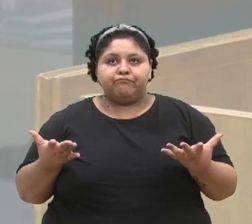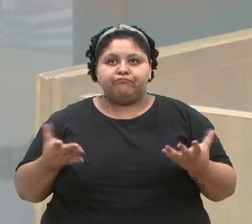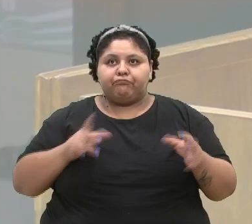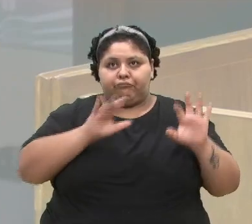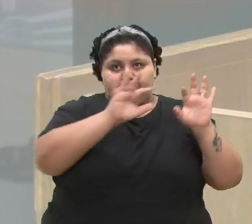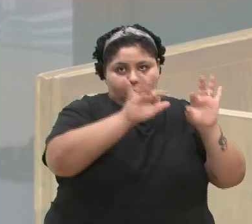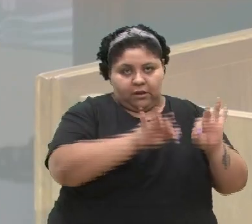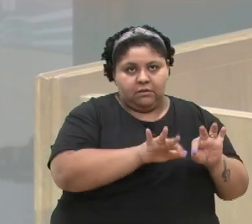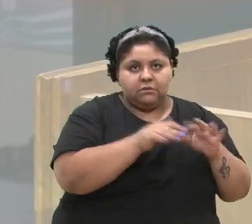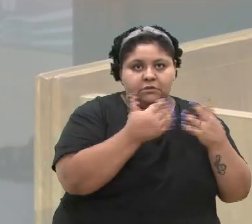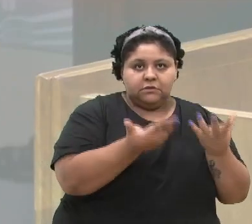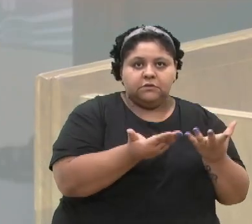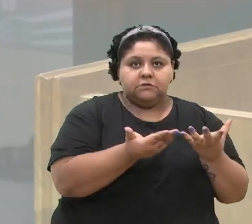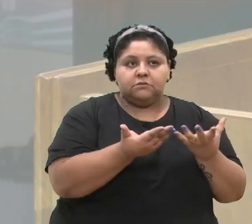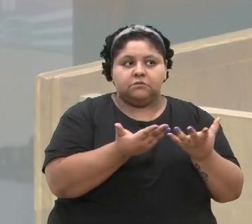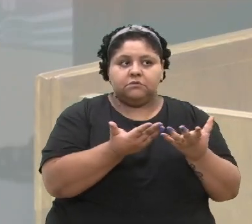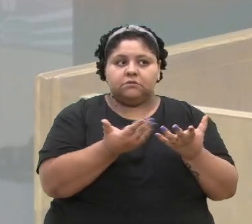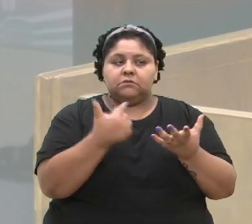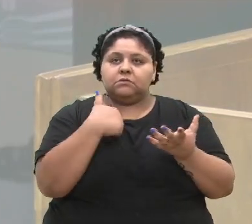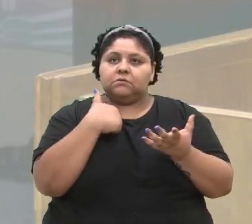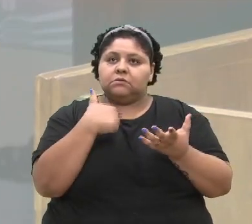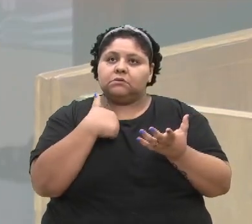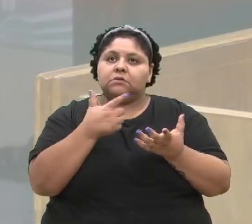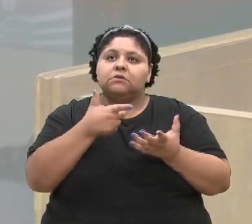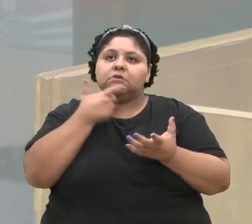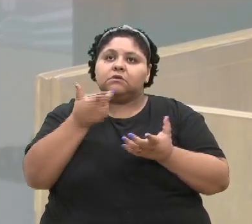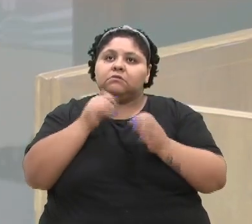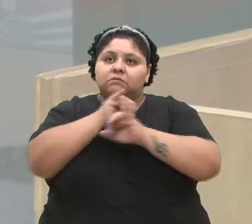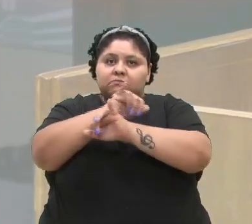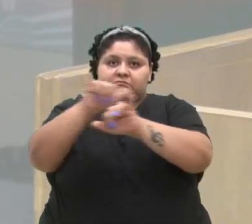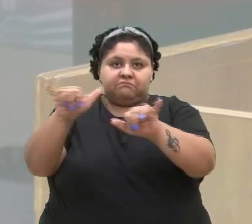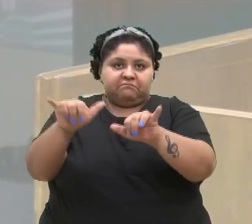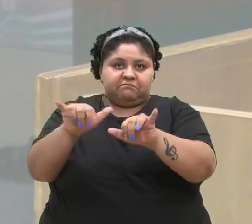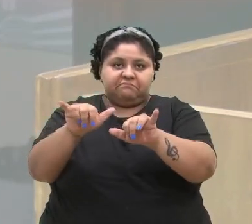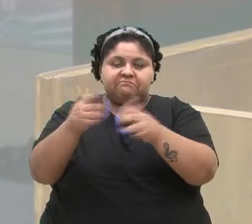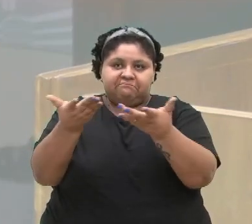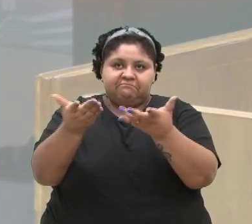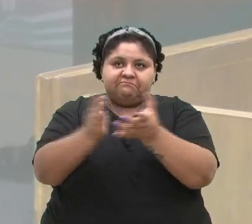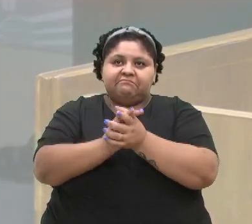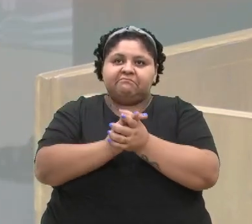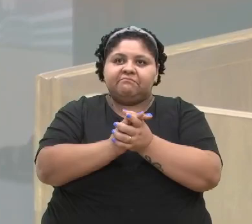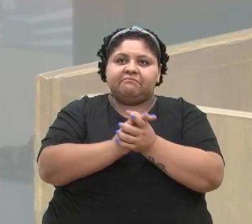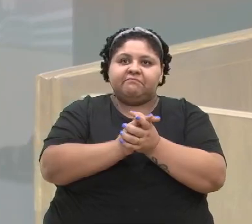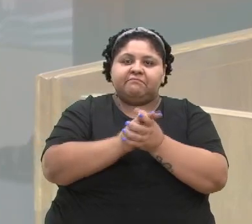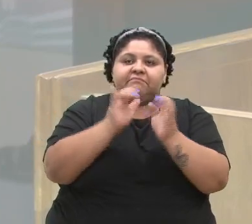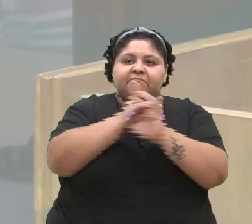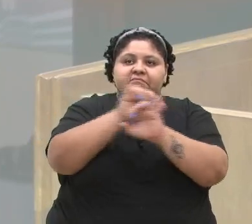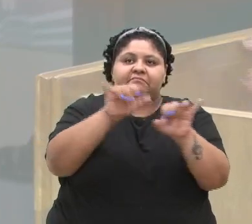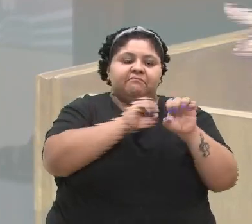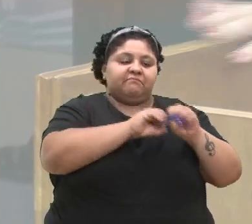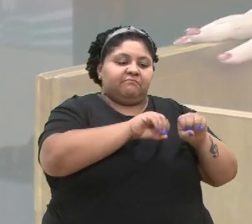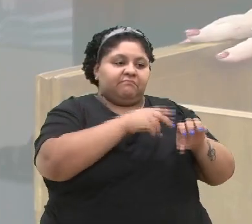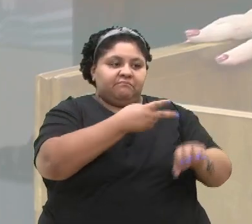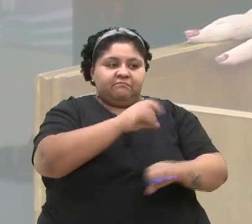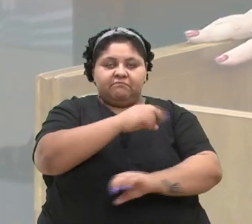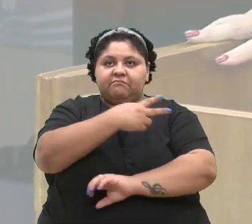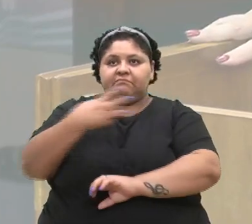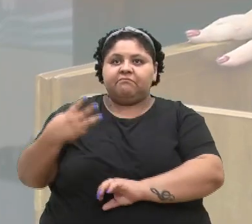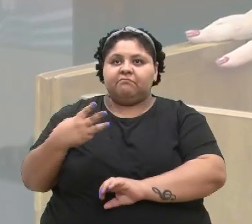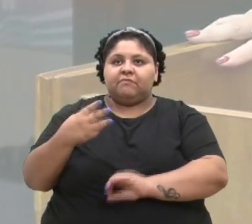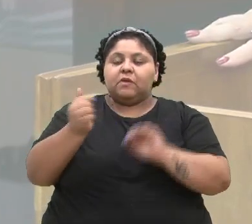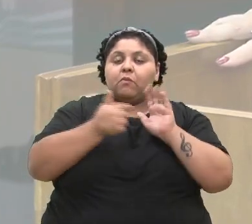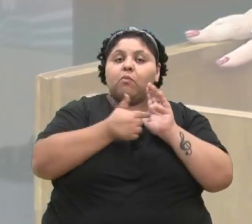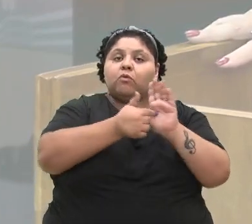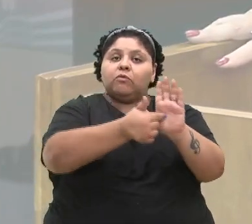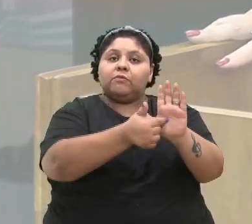concluindo então, eu vou citar os dados que eu falei que não ia citar. O Censo da Educação em 2023